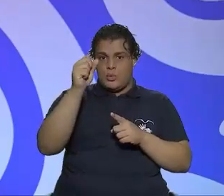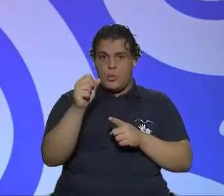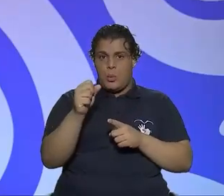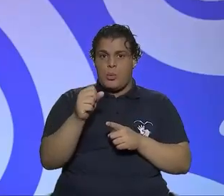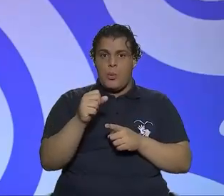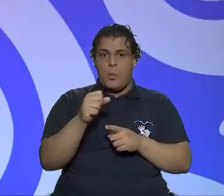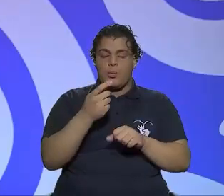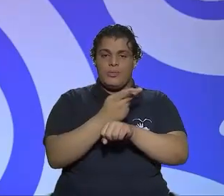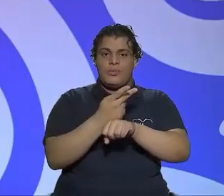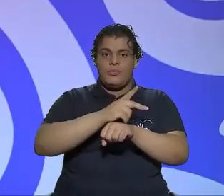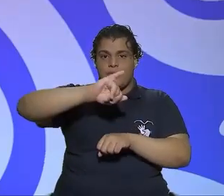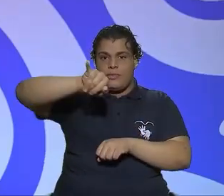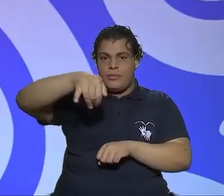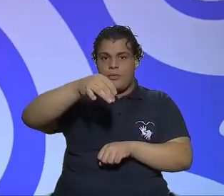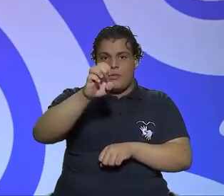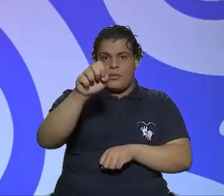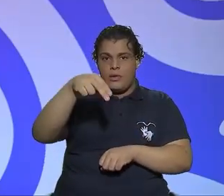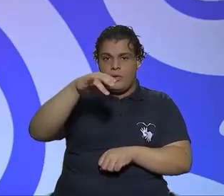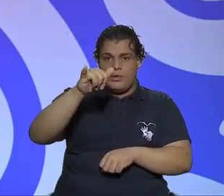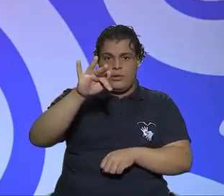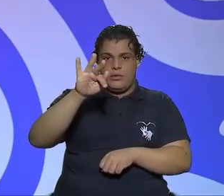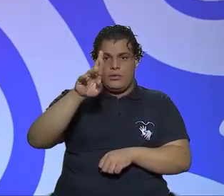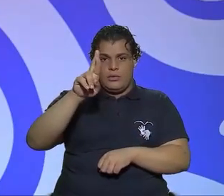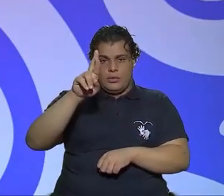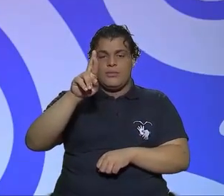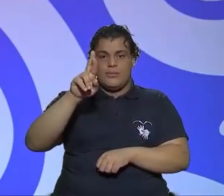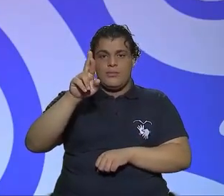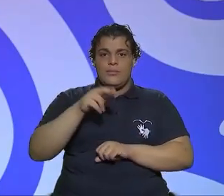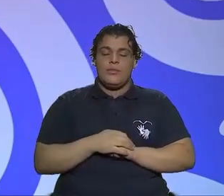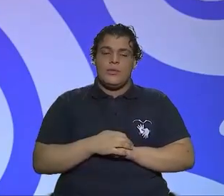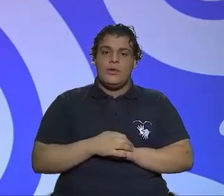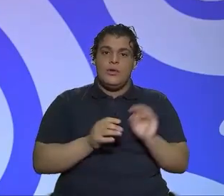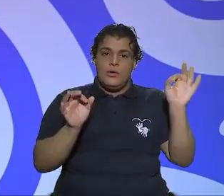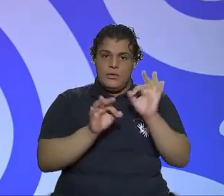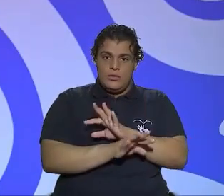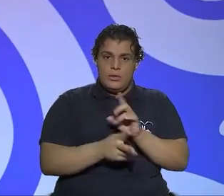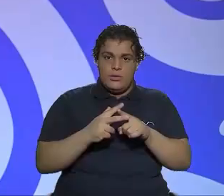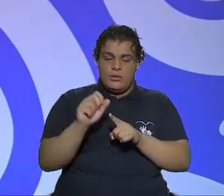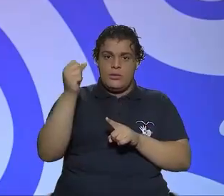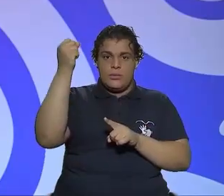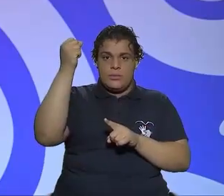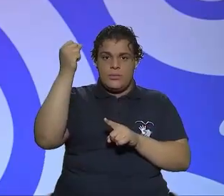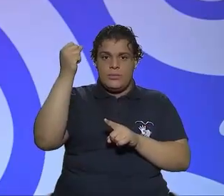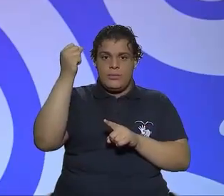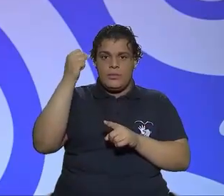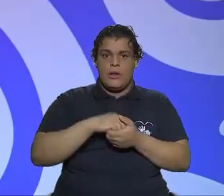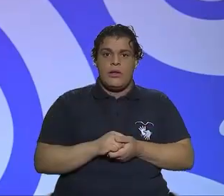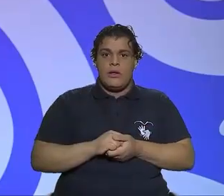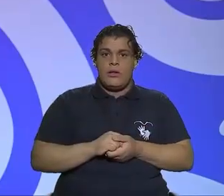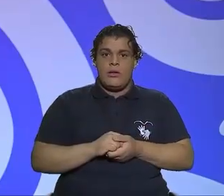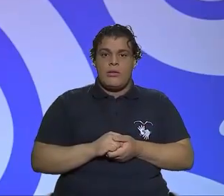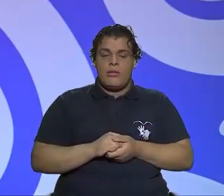a Jennifer, do financeiro, que estará aqui na área de autógrafos, ao final da premiação, para passar os